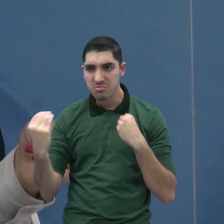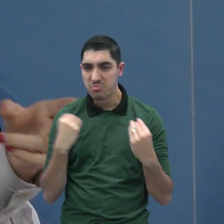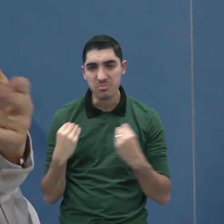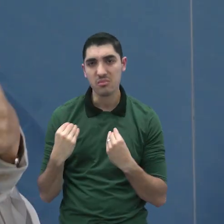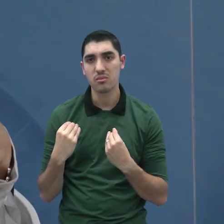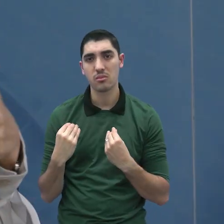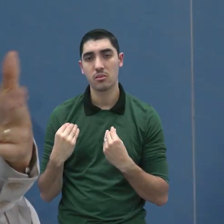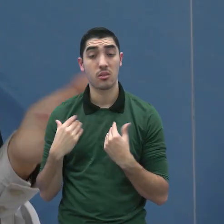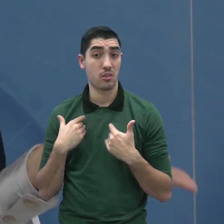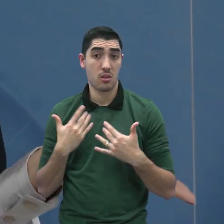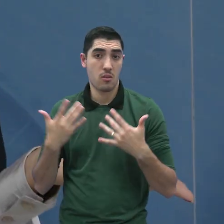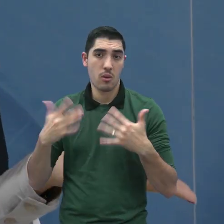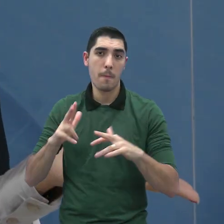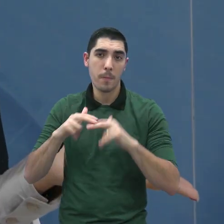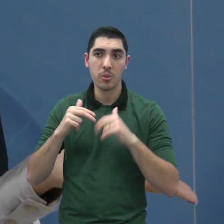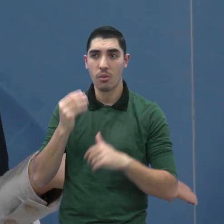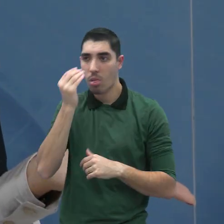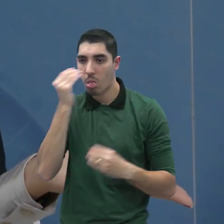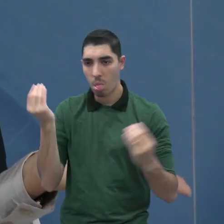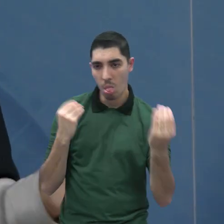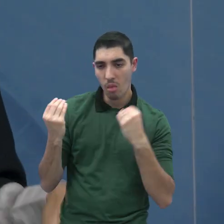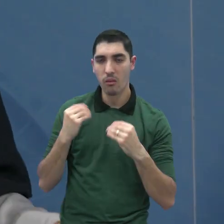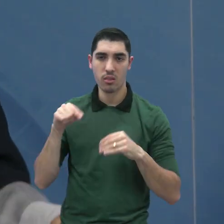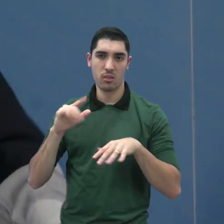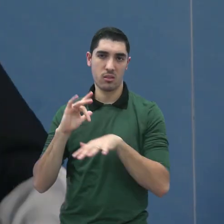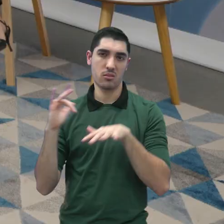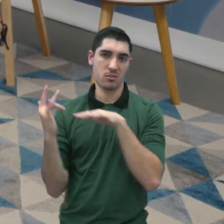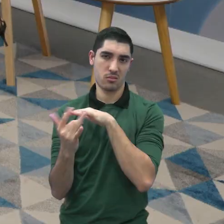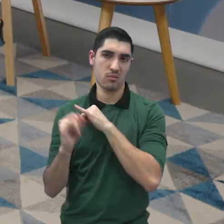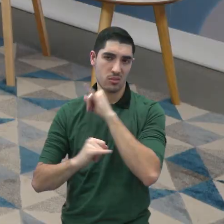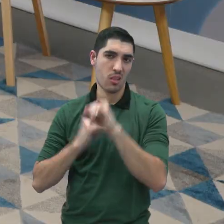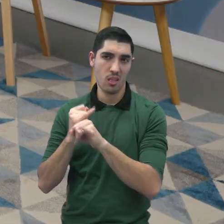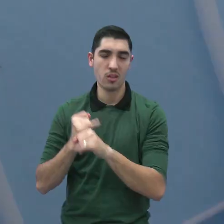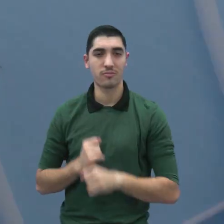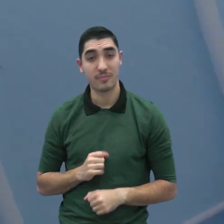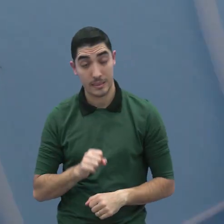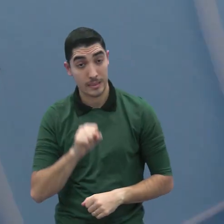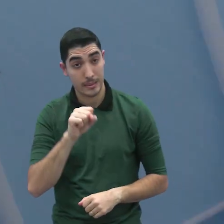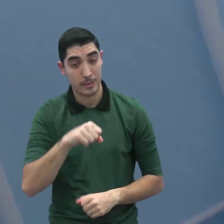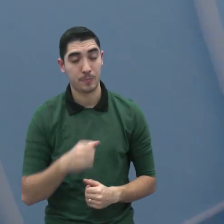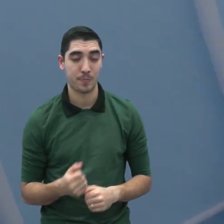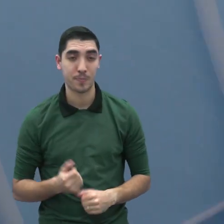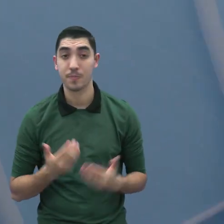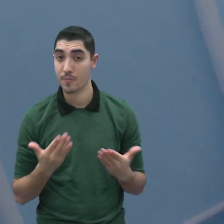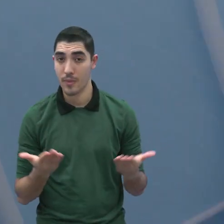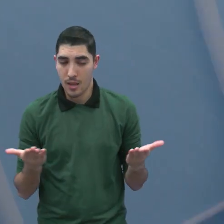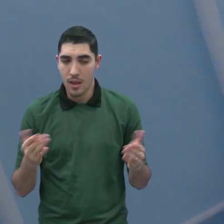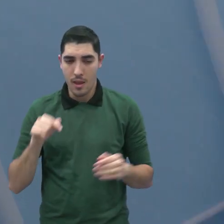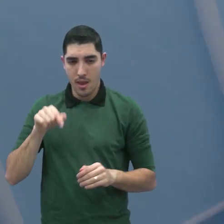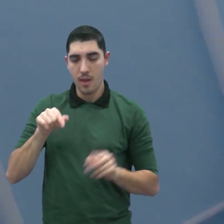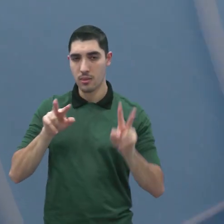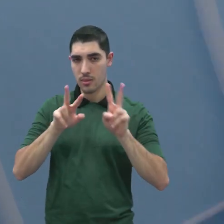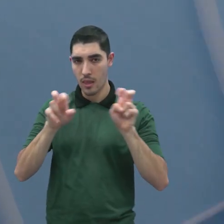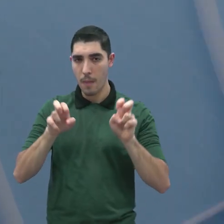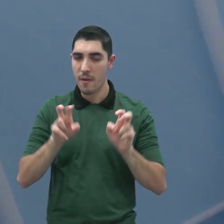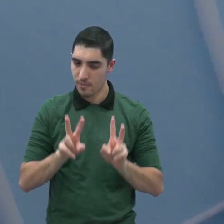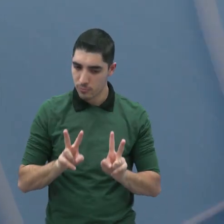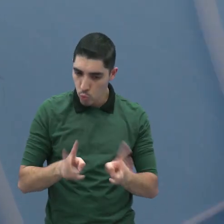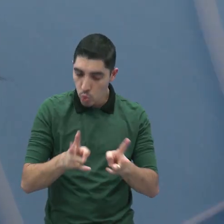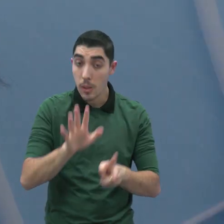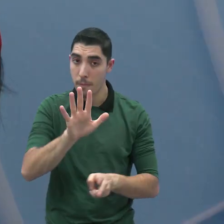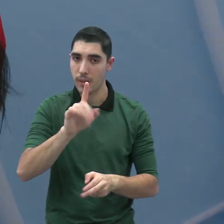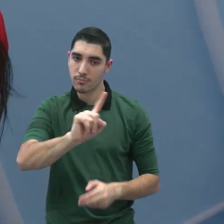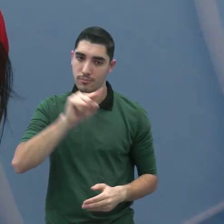social via rede social, né? Sim. Bom, a gente vai continuar esse bate-papo no próximo